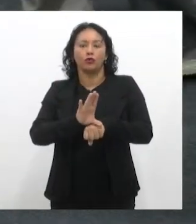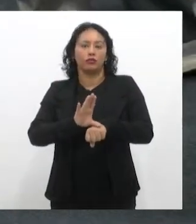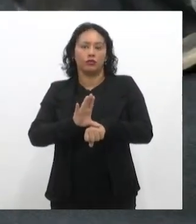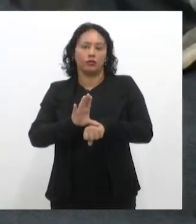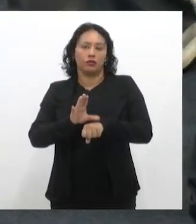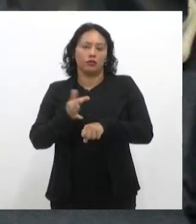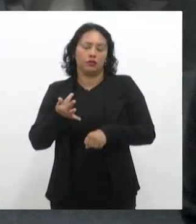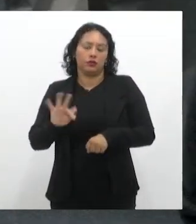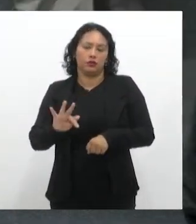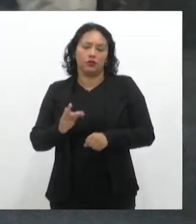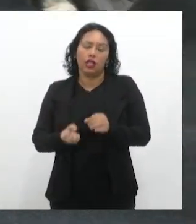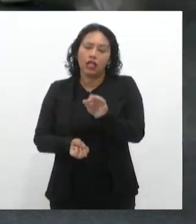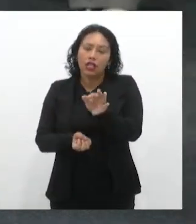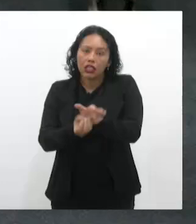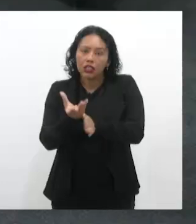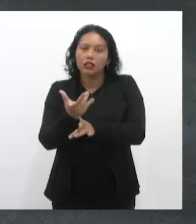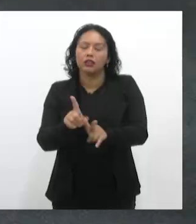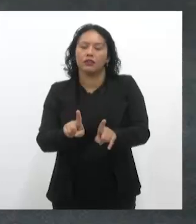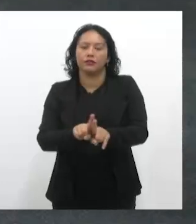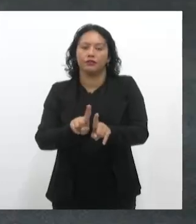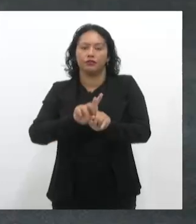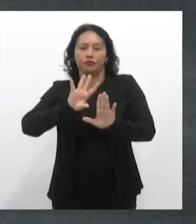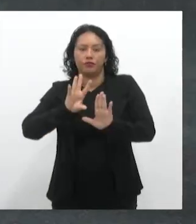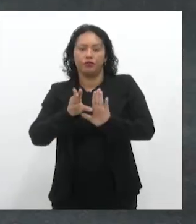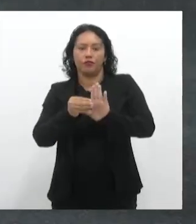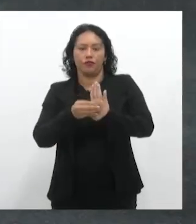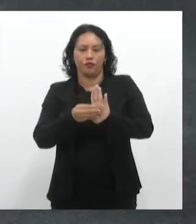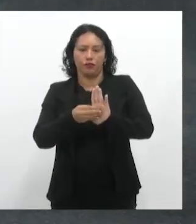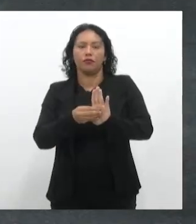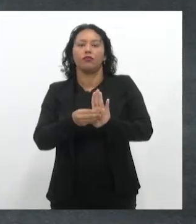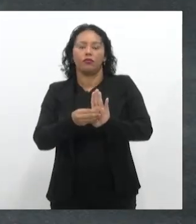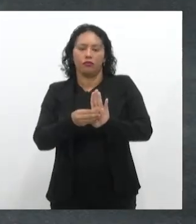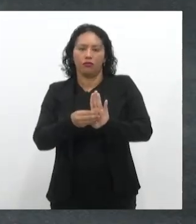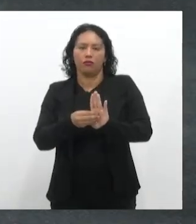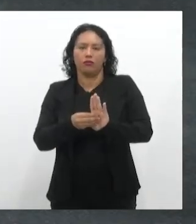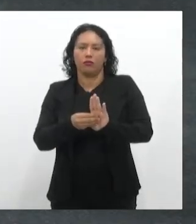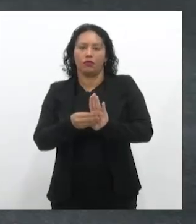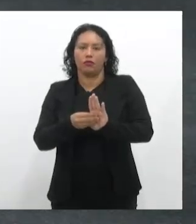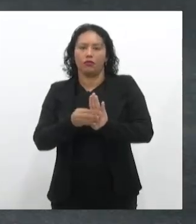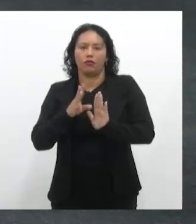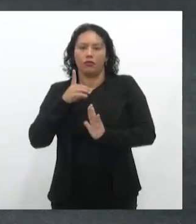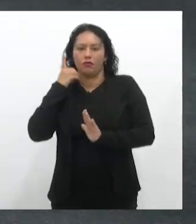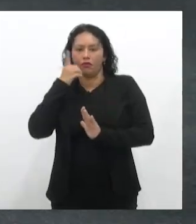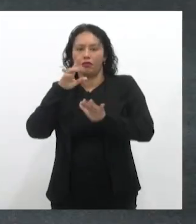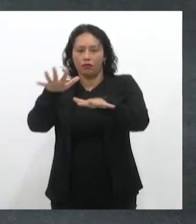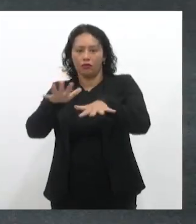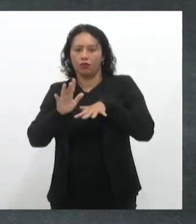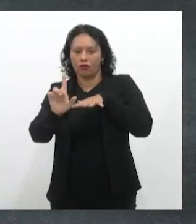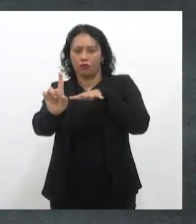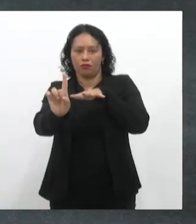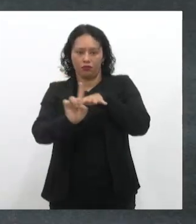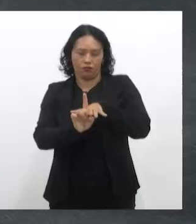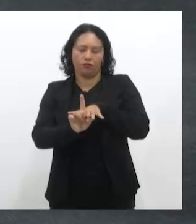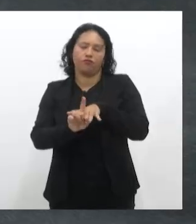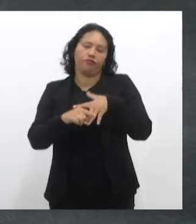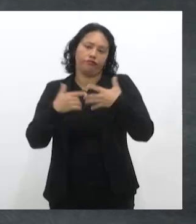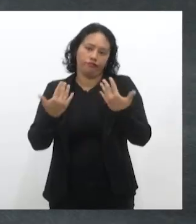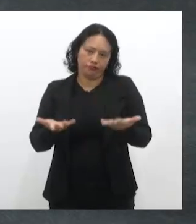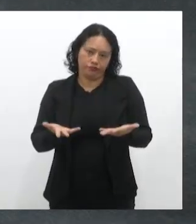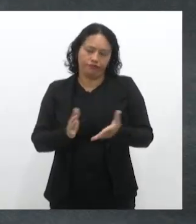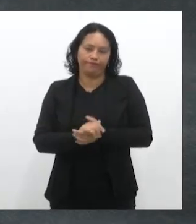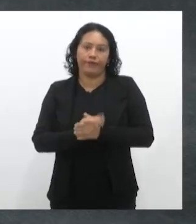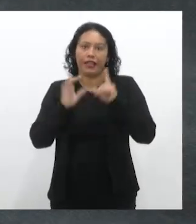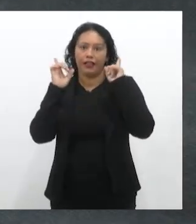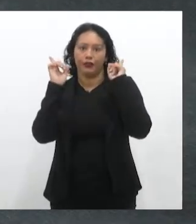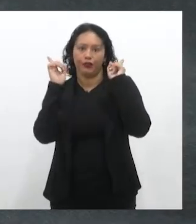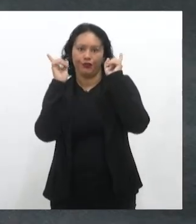e também produzir emendas de plenário. É uma questão